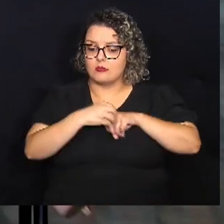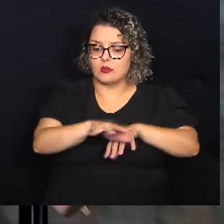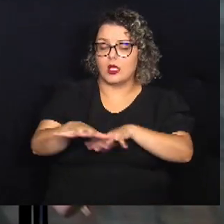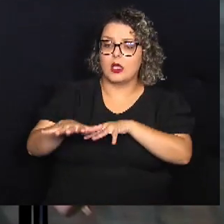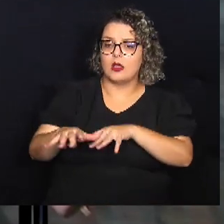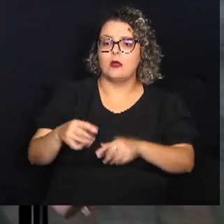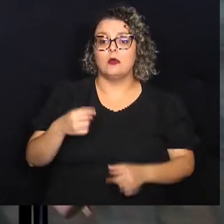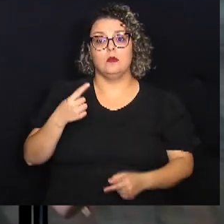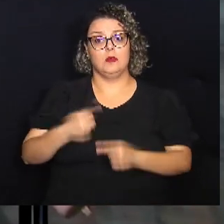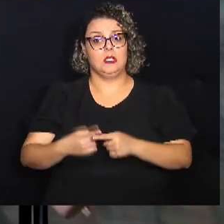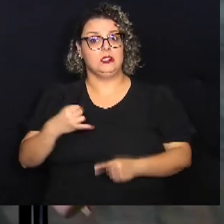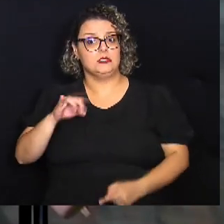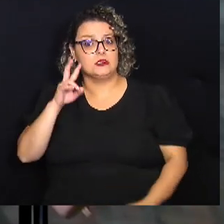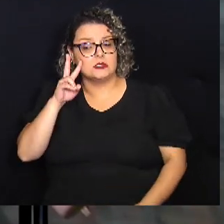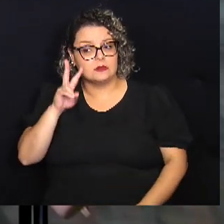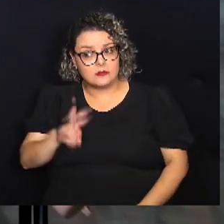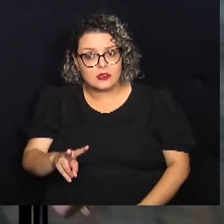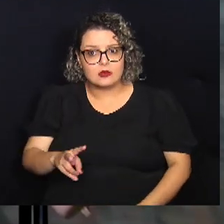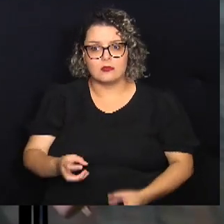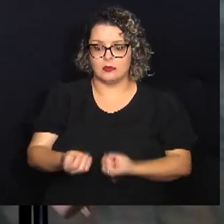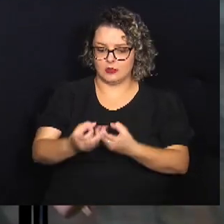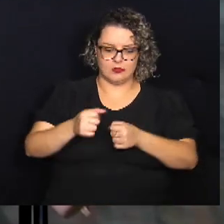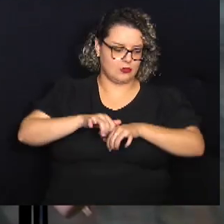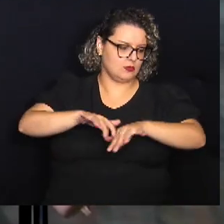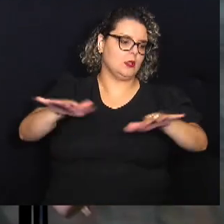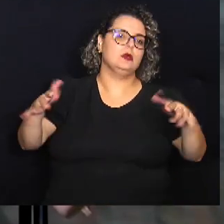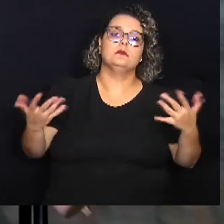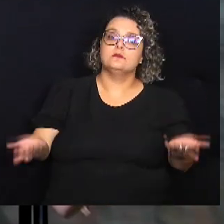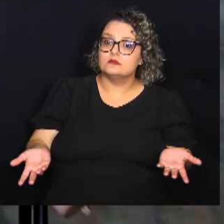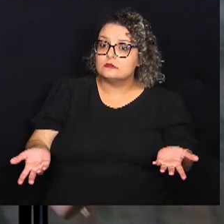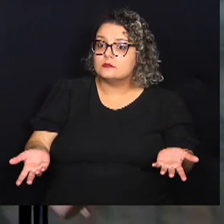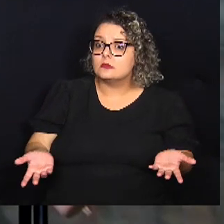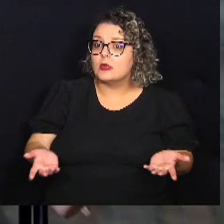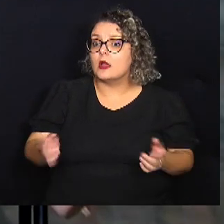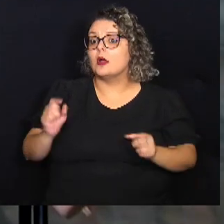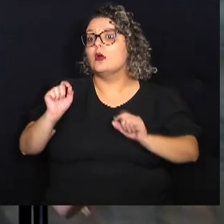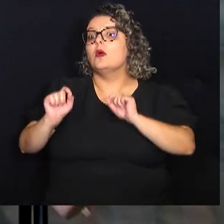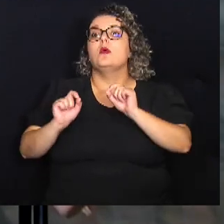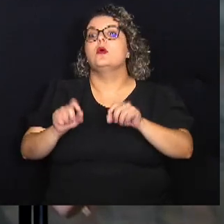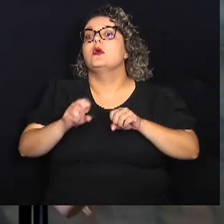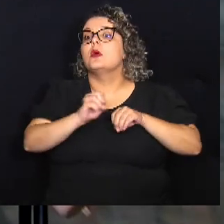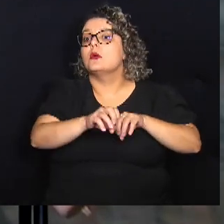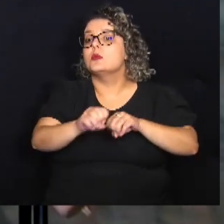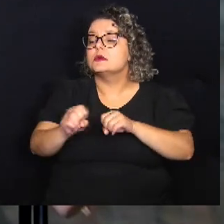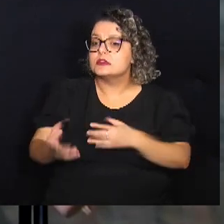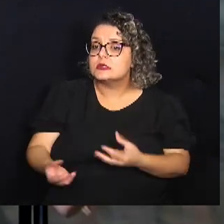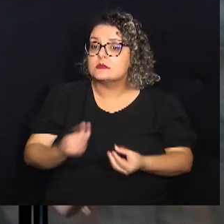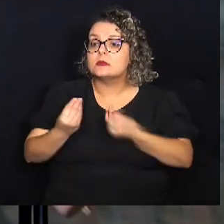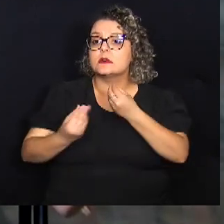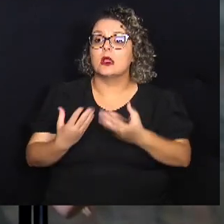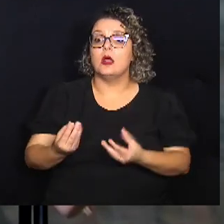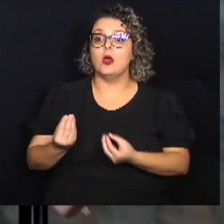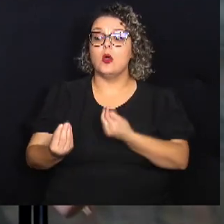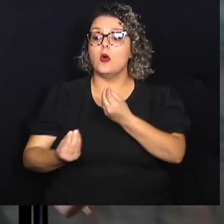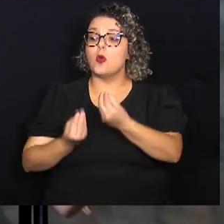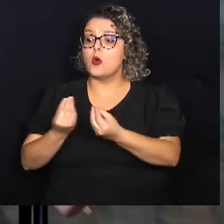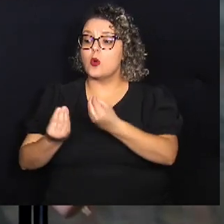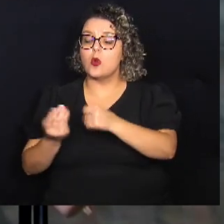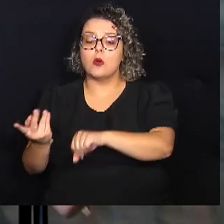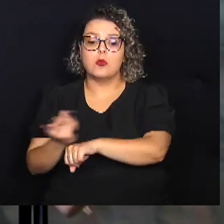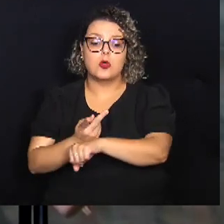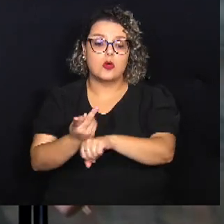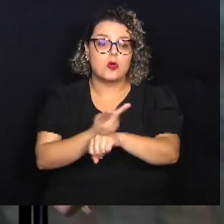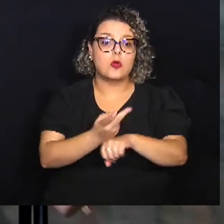gente olhar, a informação está aí, não é? Então, o que eu preciso ensinar ao aluno é como é que ele busca a